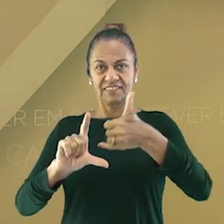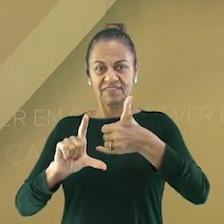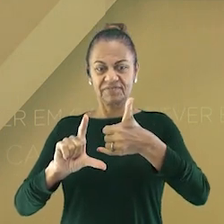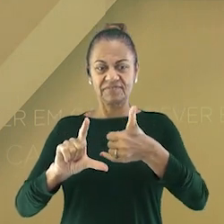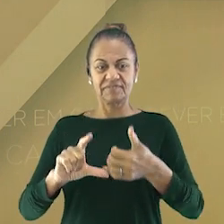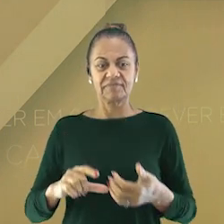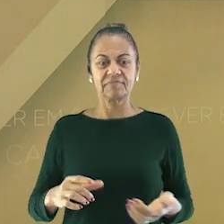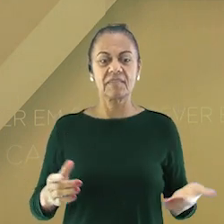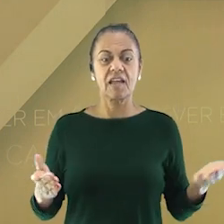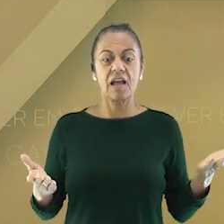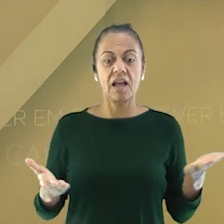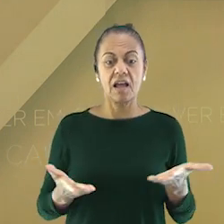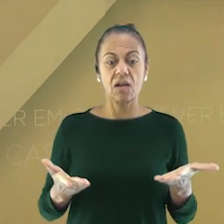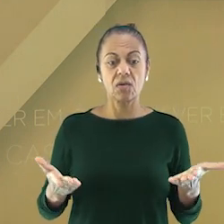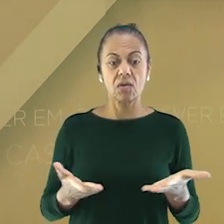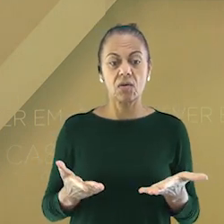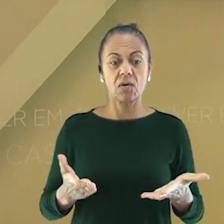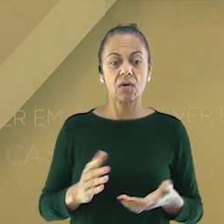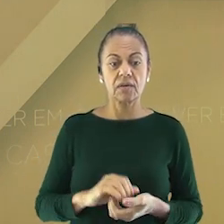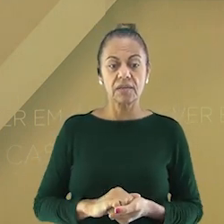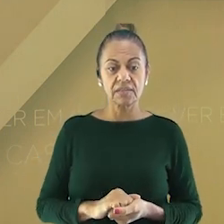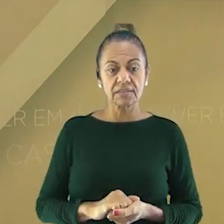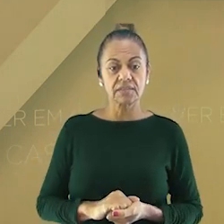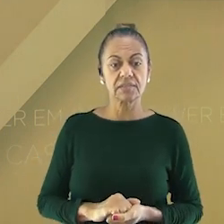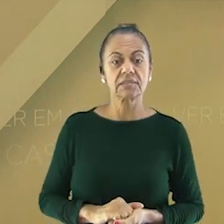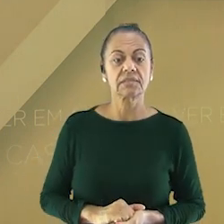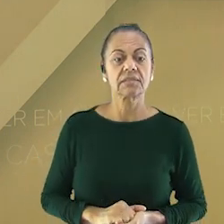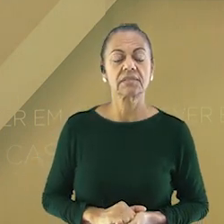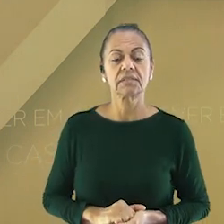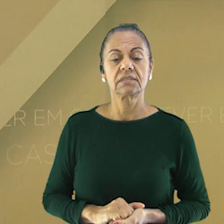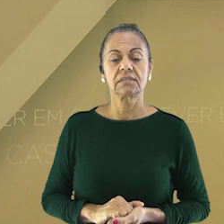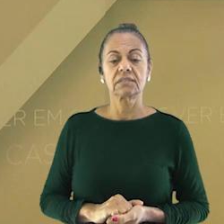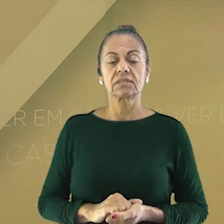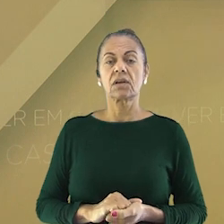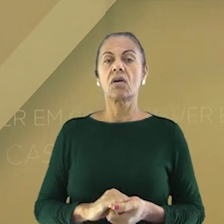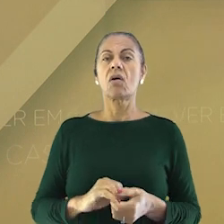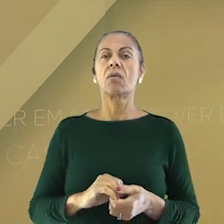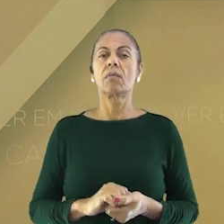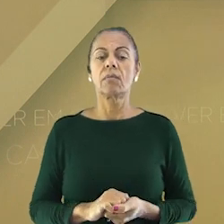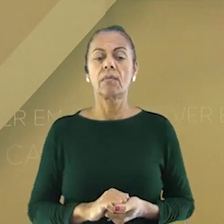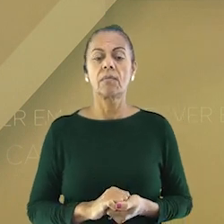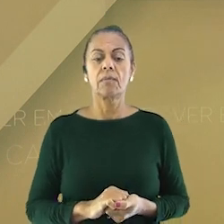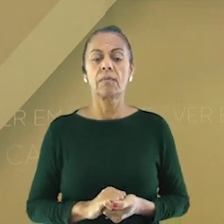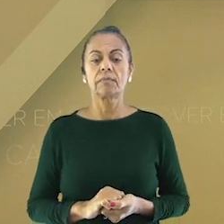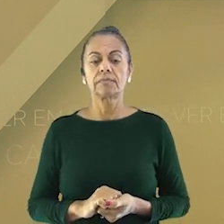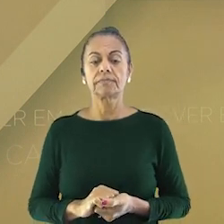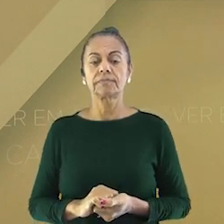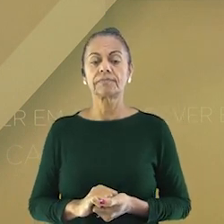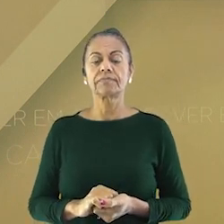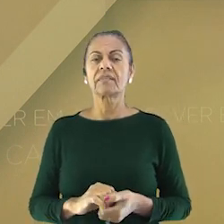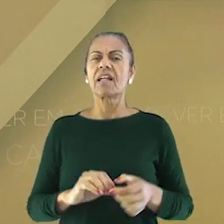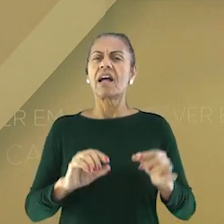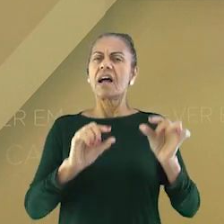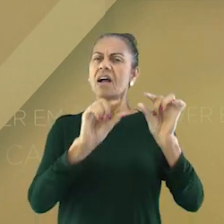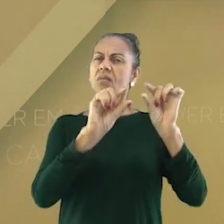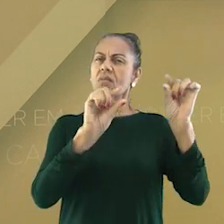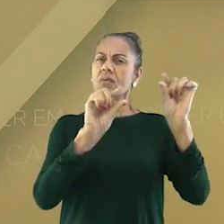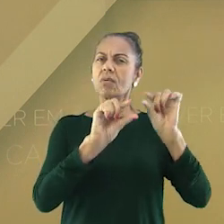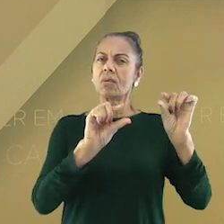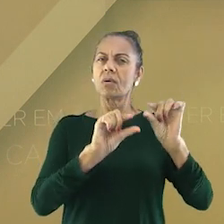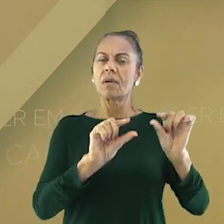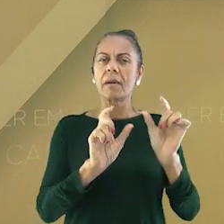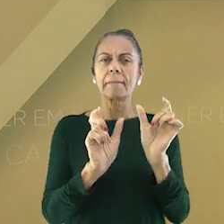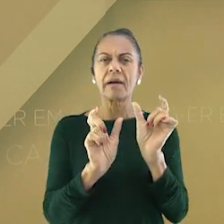adjectives. Geralmente, os short adjectives, adjetivos curtos, aqueles de uma sílaba que vimos antes, não precisam de outra palavra